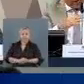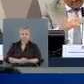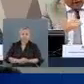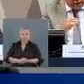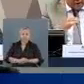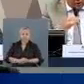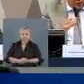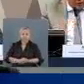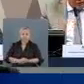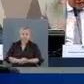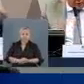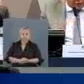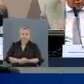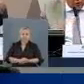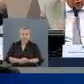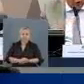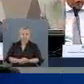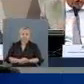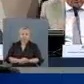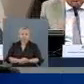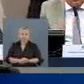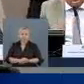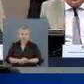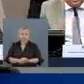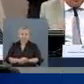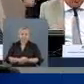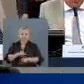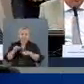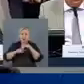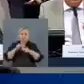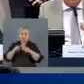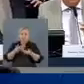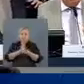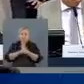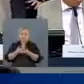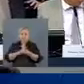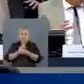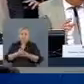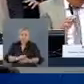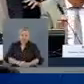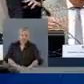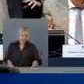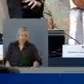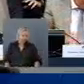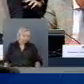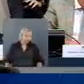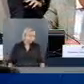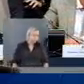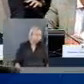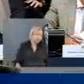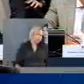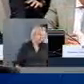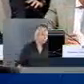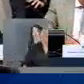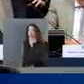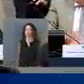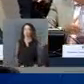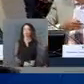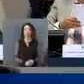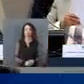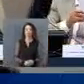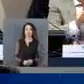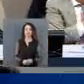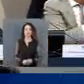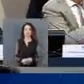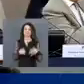Com a palavra, o nobre senador Jorge Cajuru. Presidente Sérgio Petecão, amigos